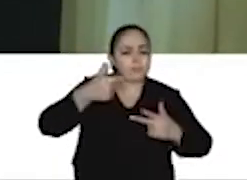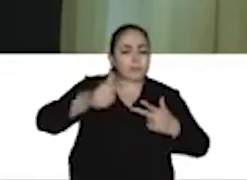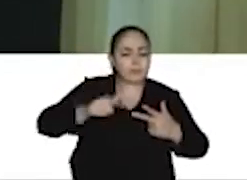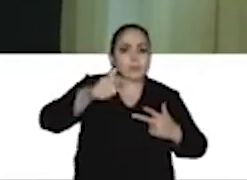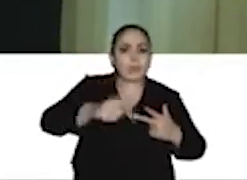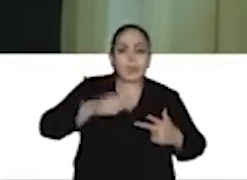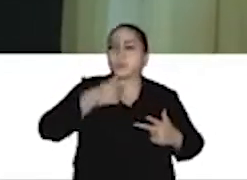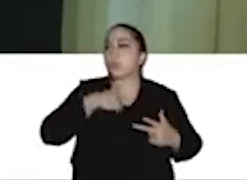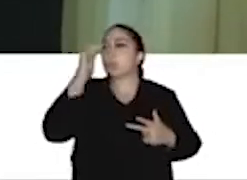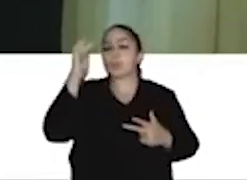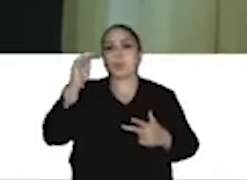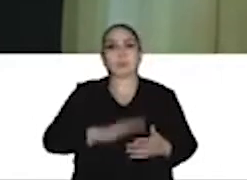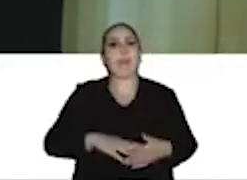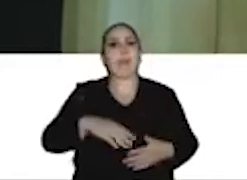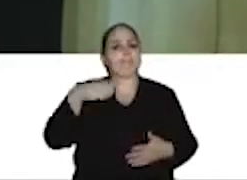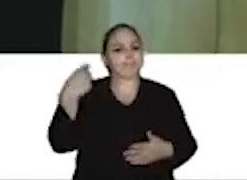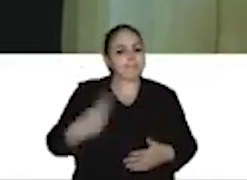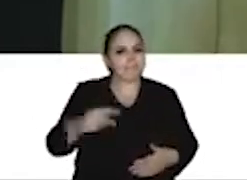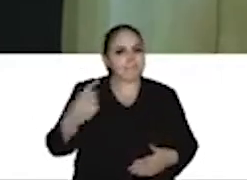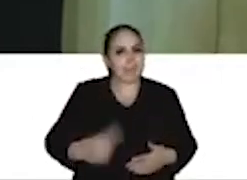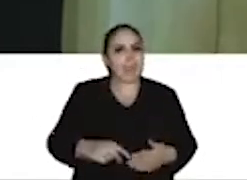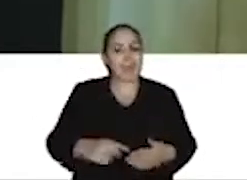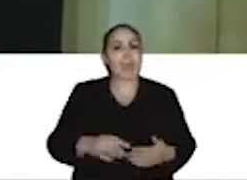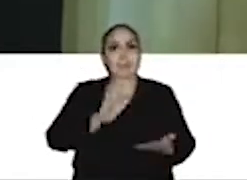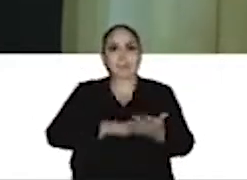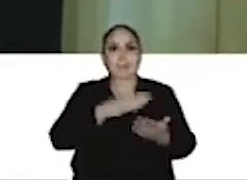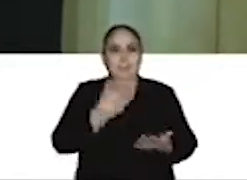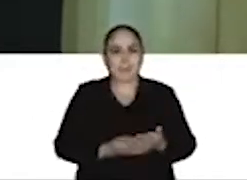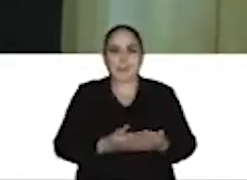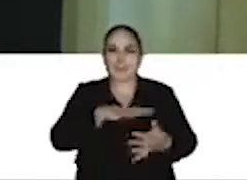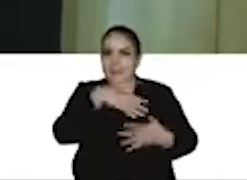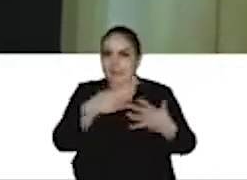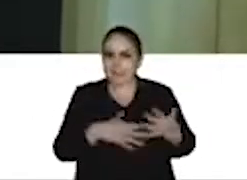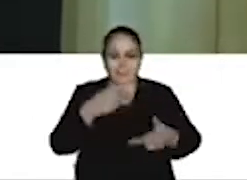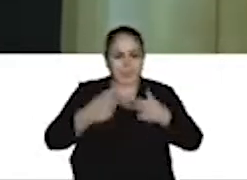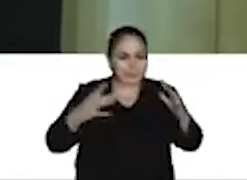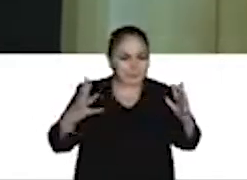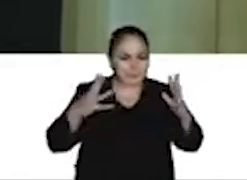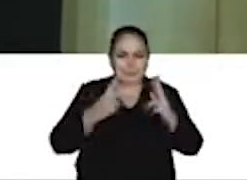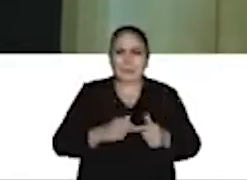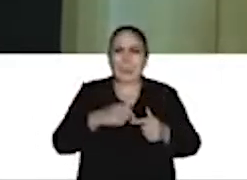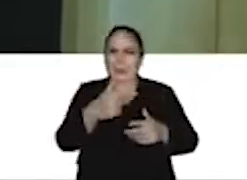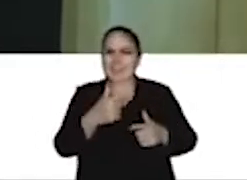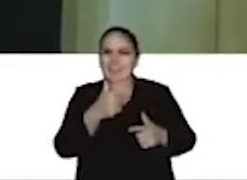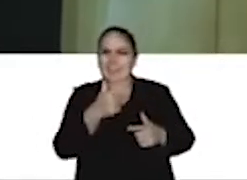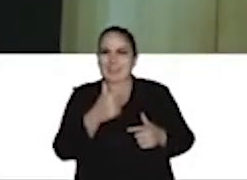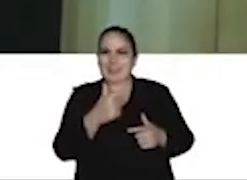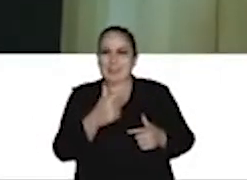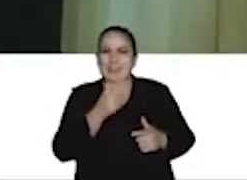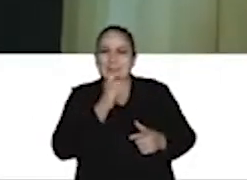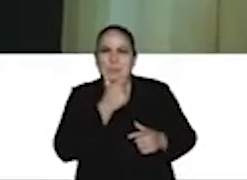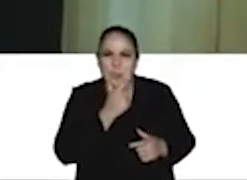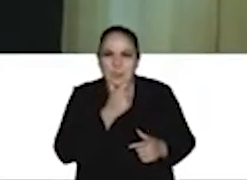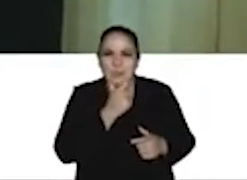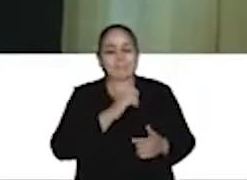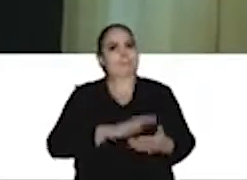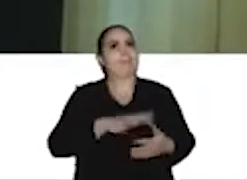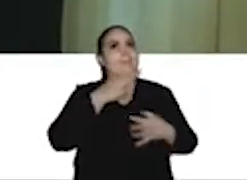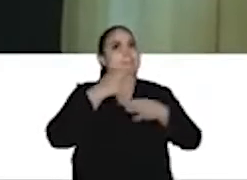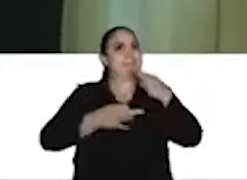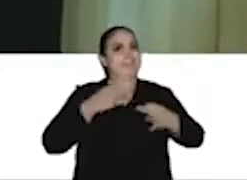ralando com a tradutora de Libras para falar nessas línguas tudo. É um incrível assim, um negócio. Mas aí ele chegou para